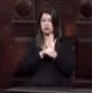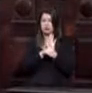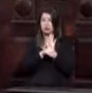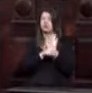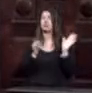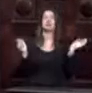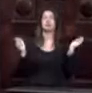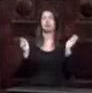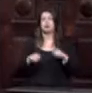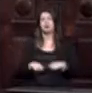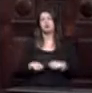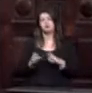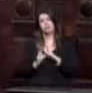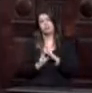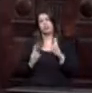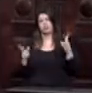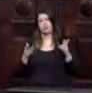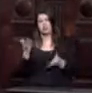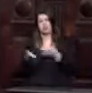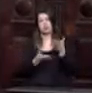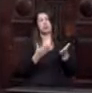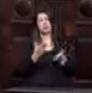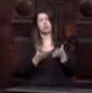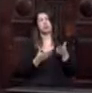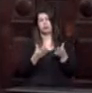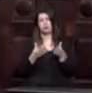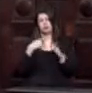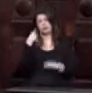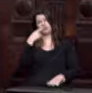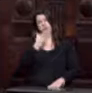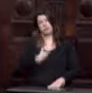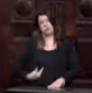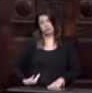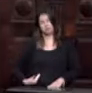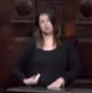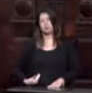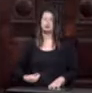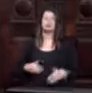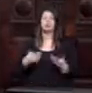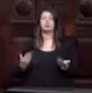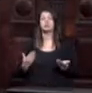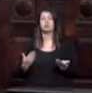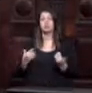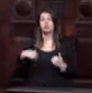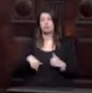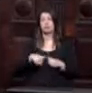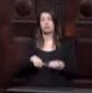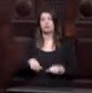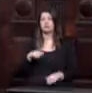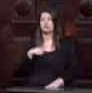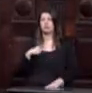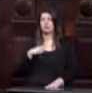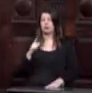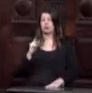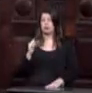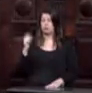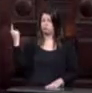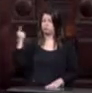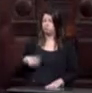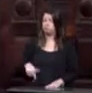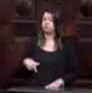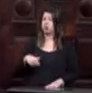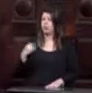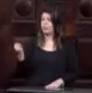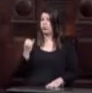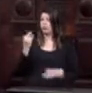que haja uma diferenciação de tratamento da Defensoria Pública. E temos aqui que ressaltar a importância do